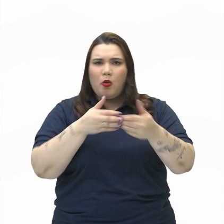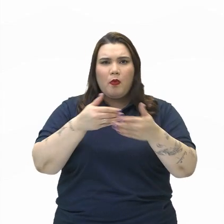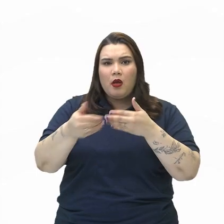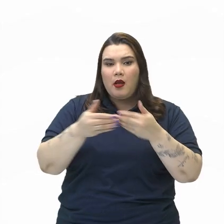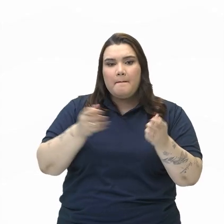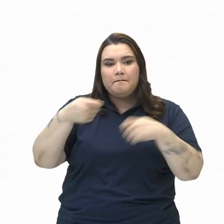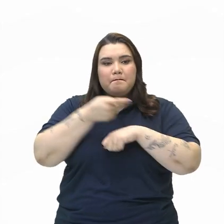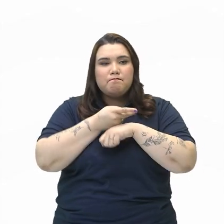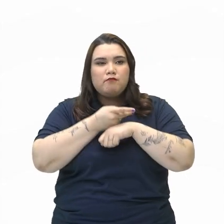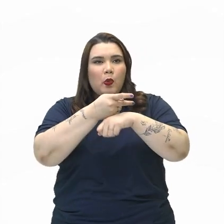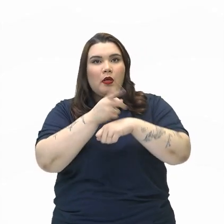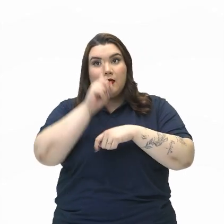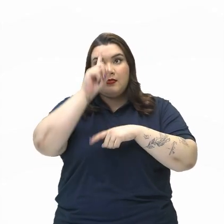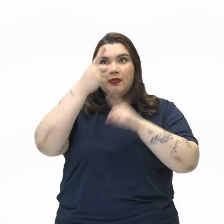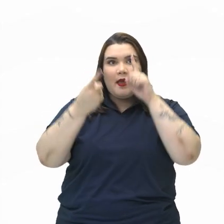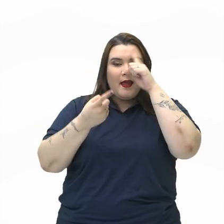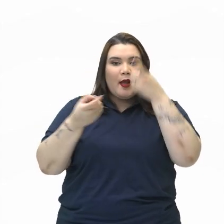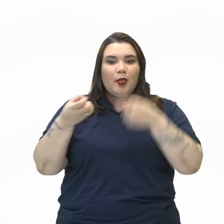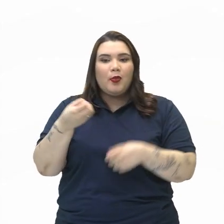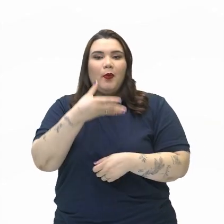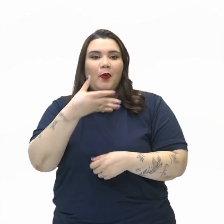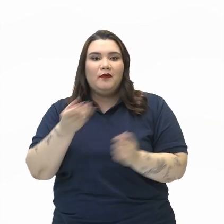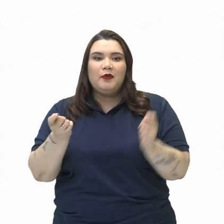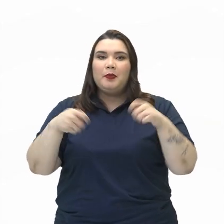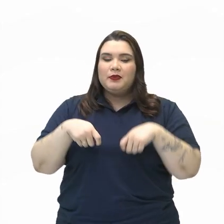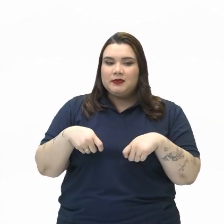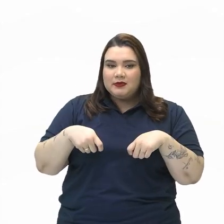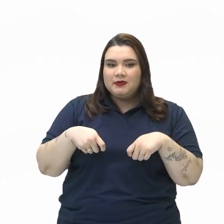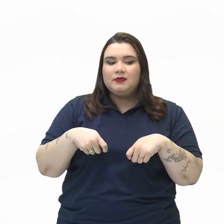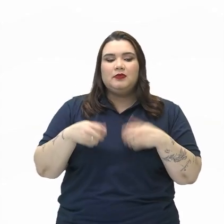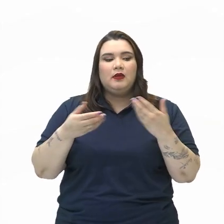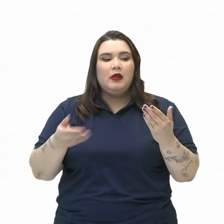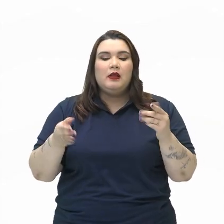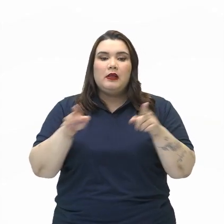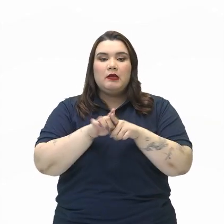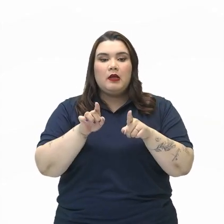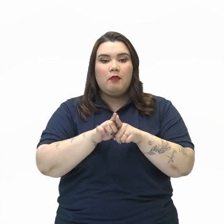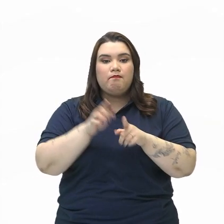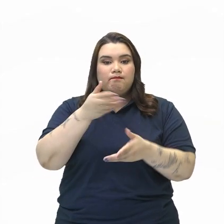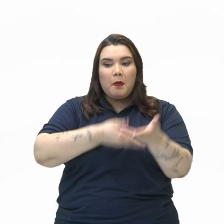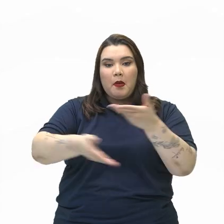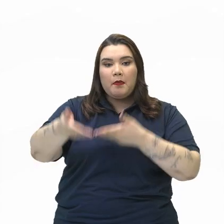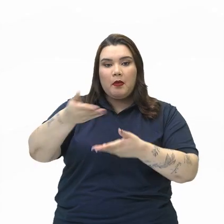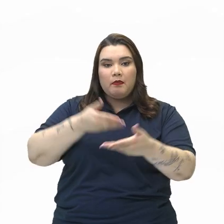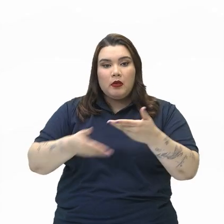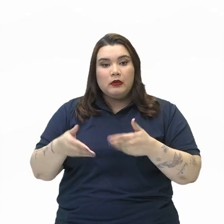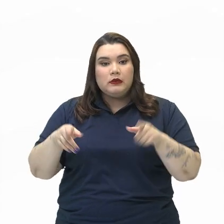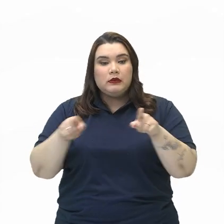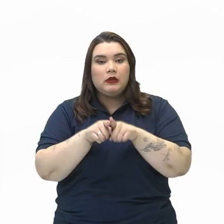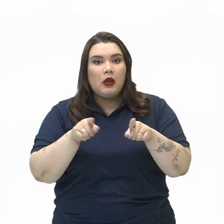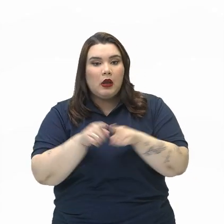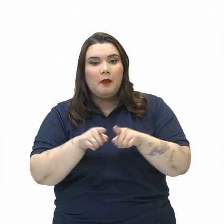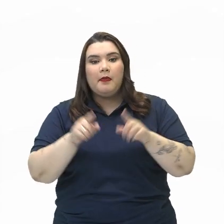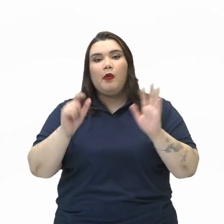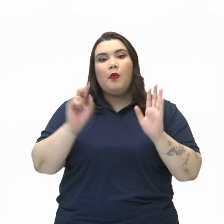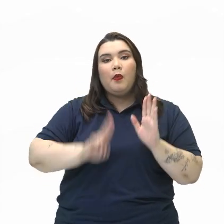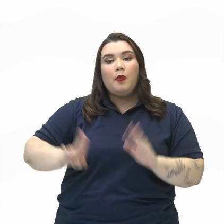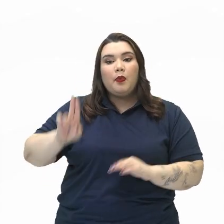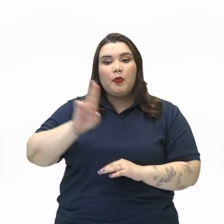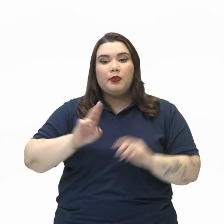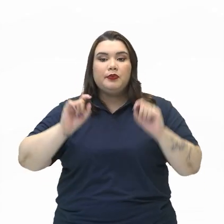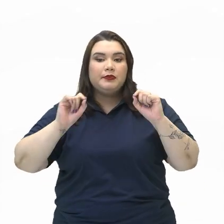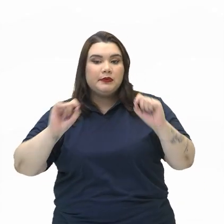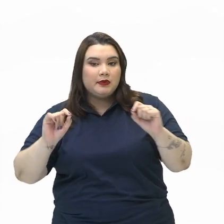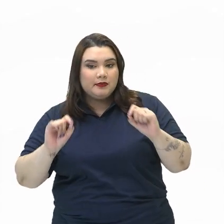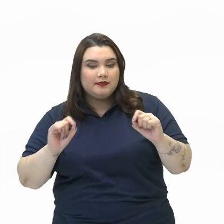e buscar ideias novas ali. A questão da colaboração, da automação e